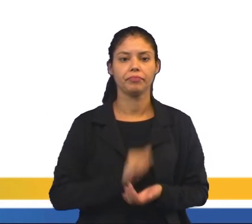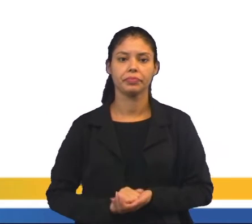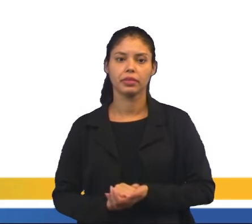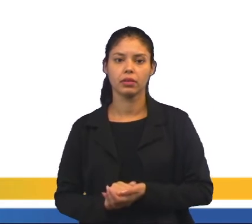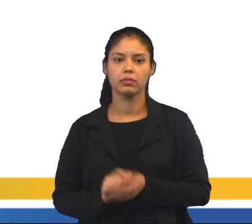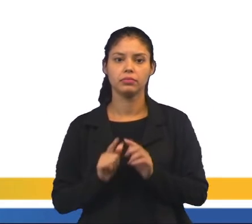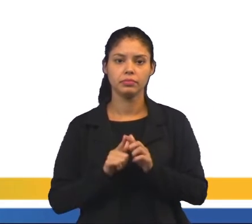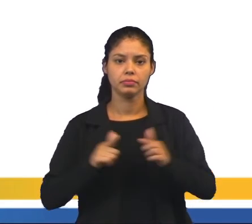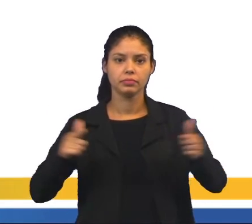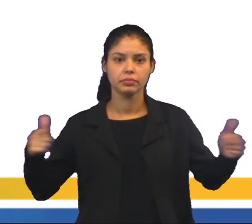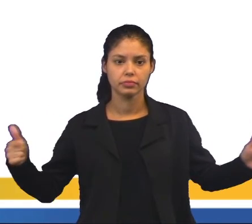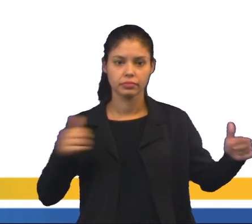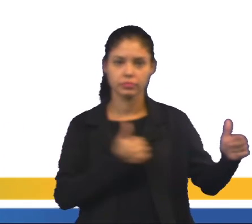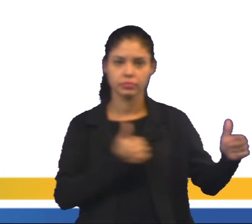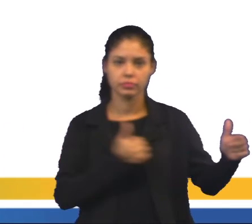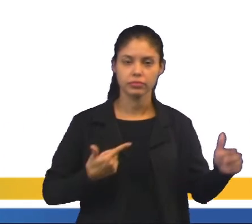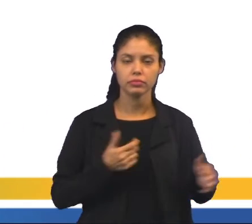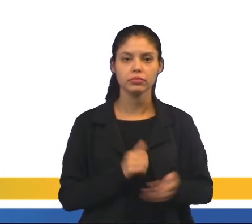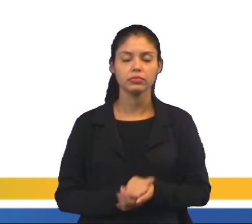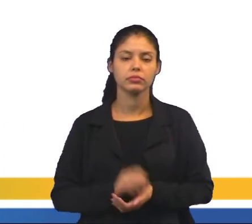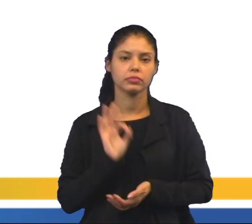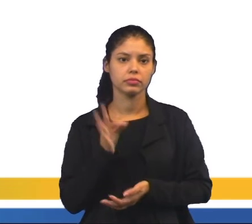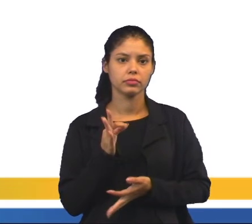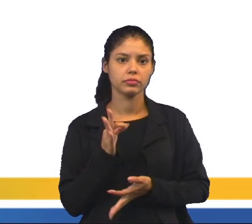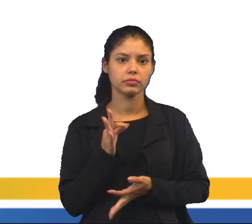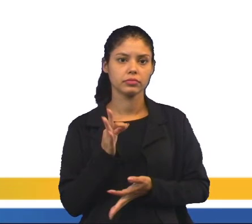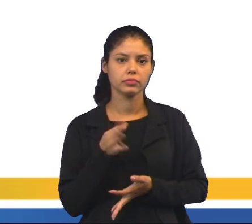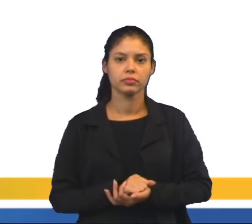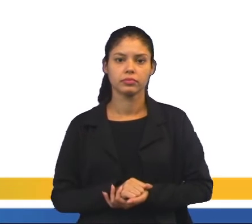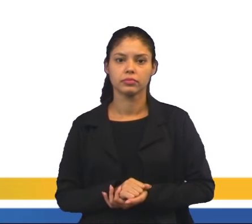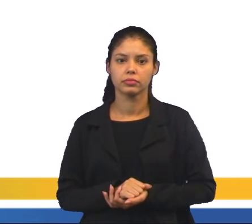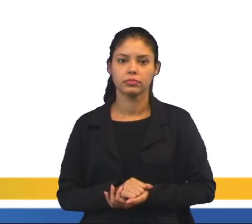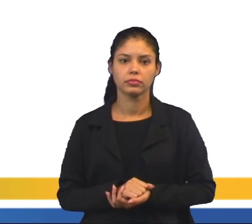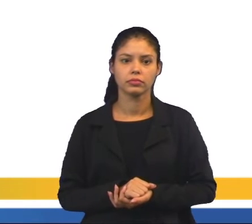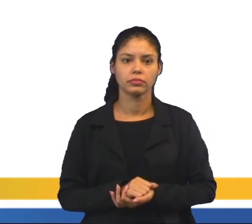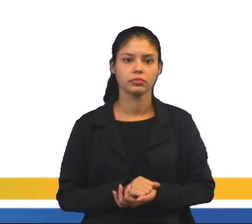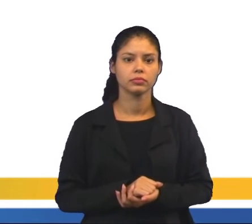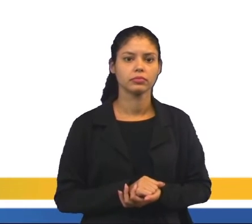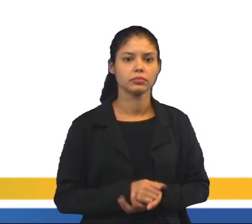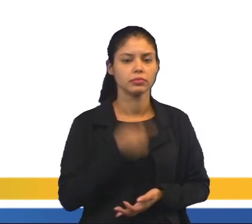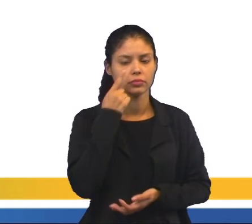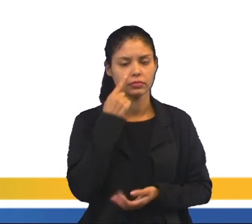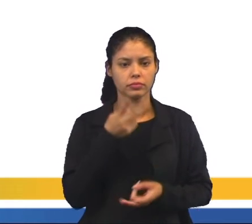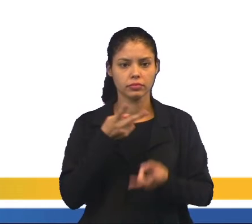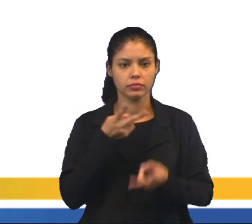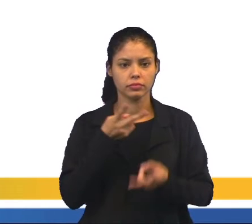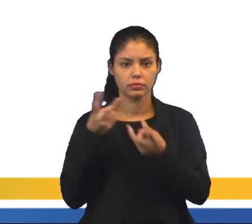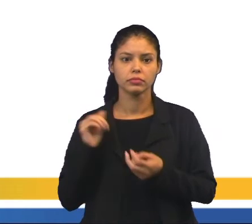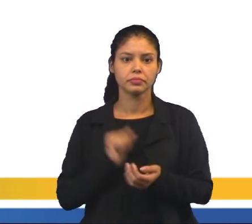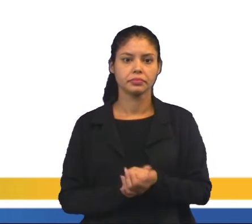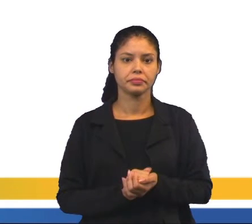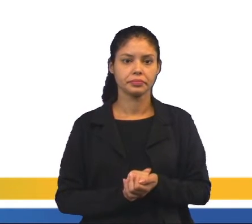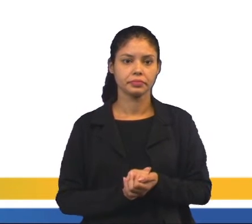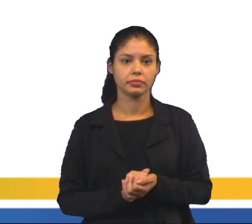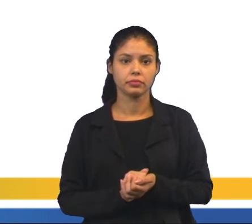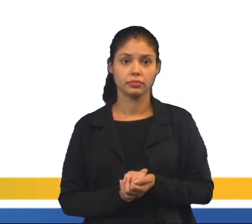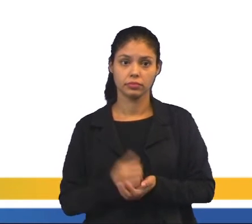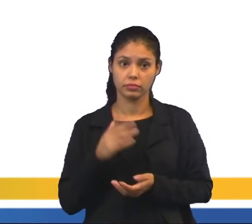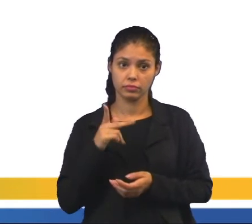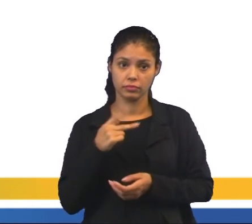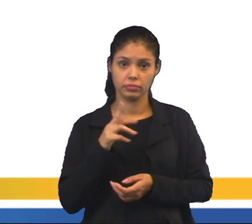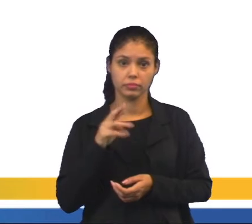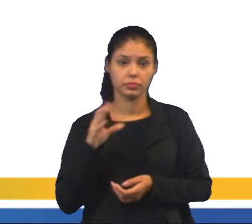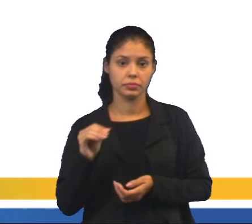A minha largura embaixo, 12 centímetros, certo? Então vamos lá. Então observe aí. Eu vou usar nele o Teorema